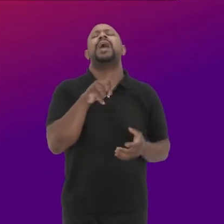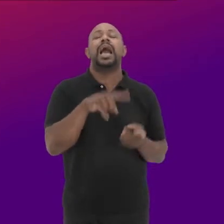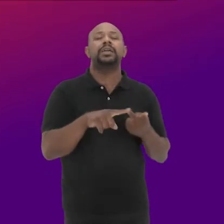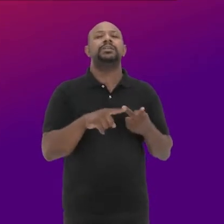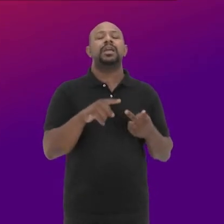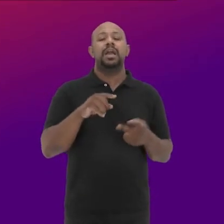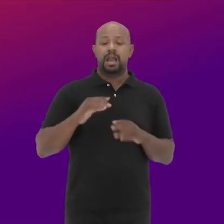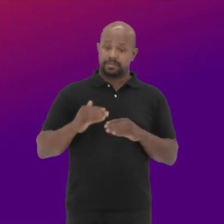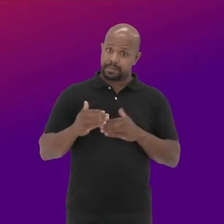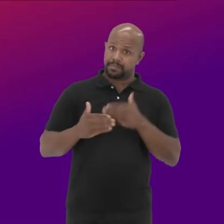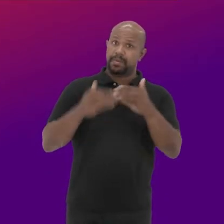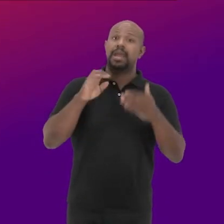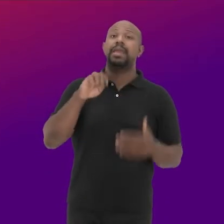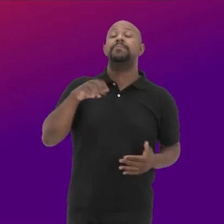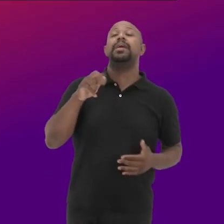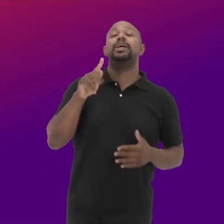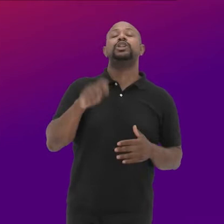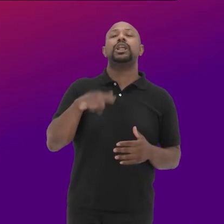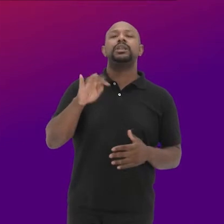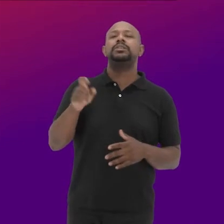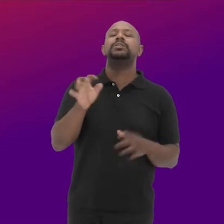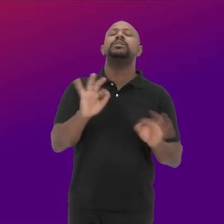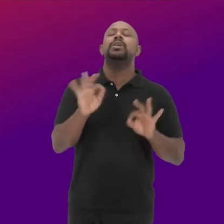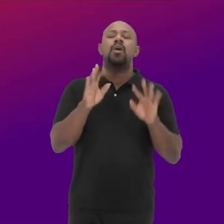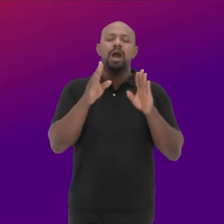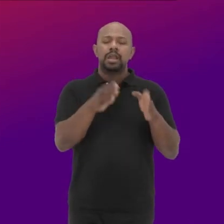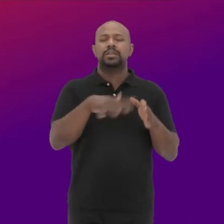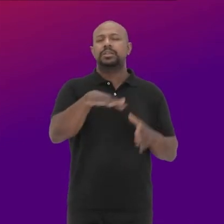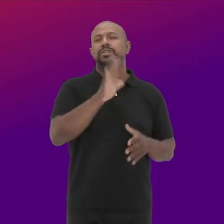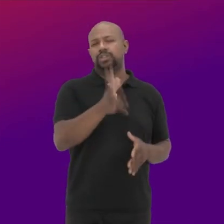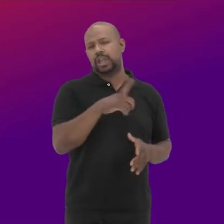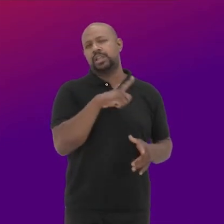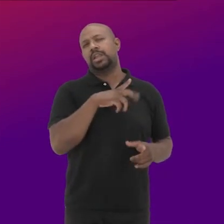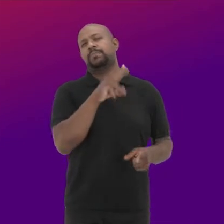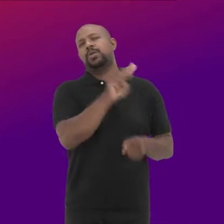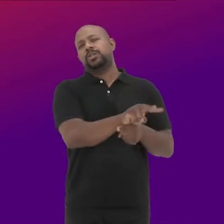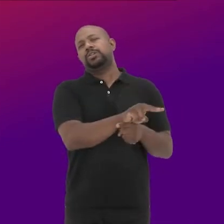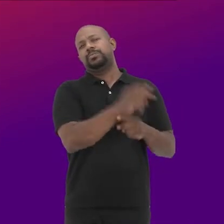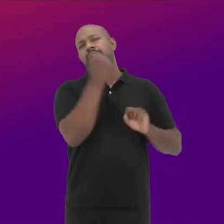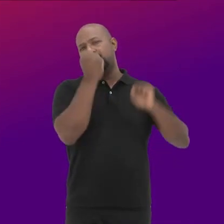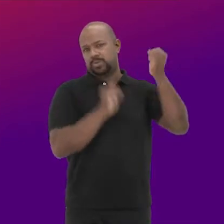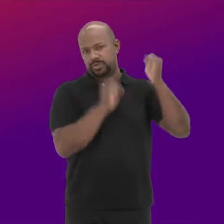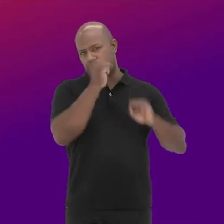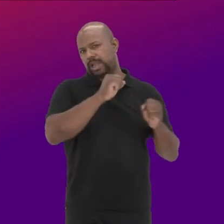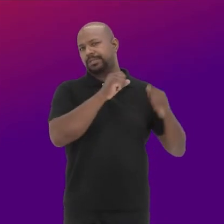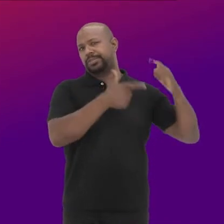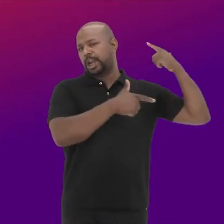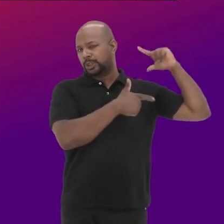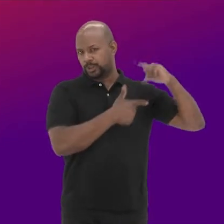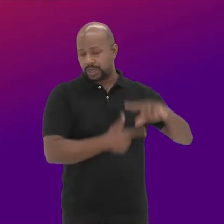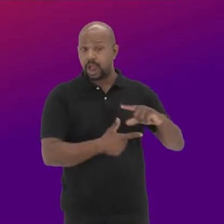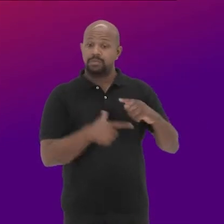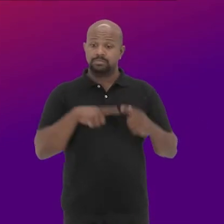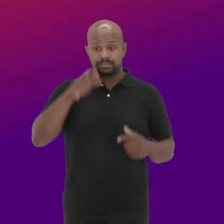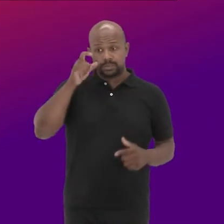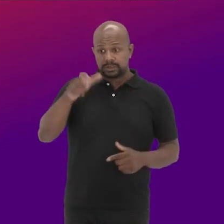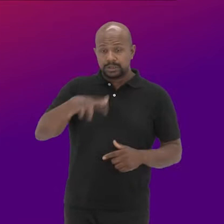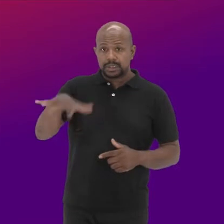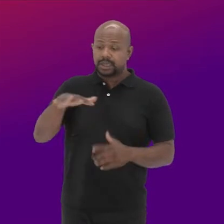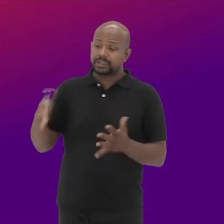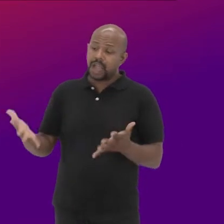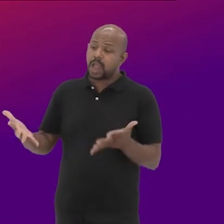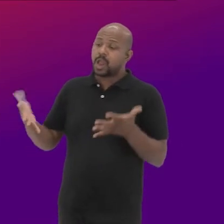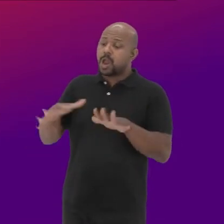média, emergente, sem entrar naqueles segmentos que já são protegidos pela indústria tradicional. Nos interessa